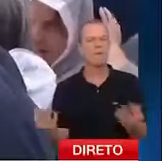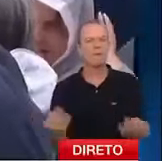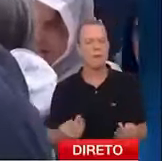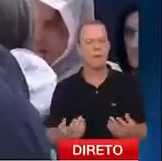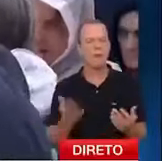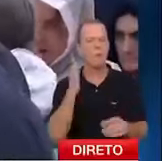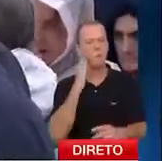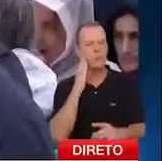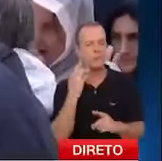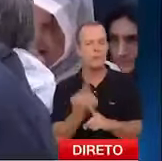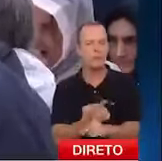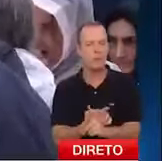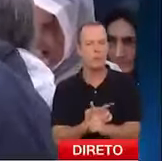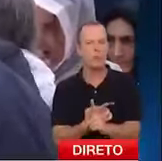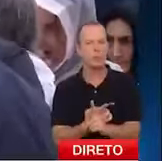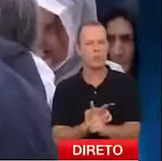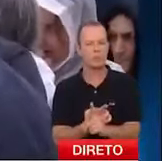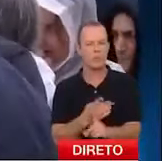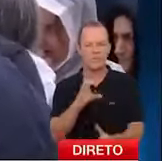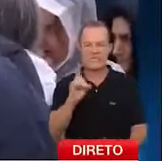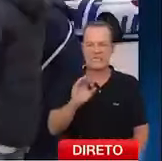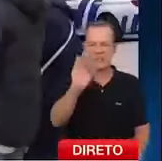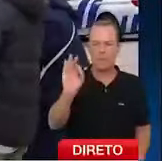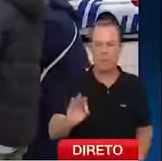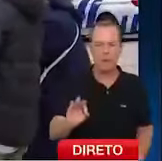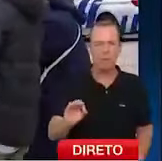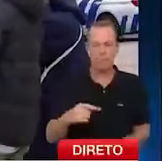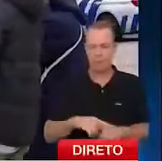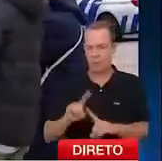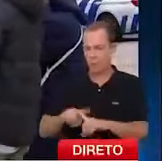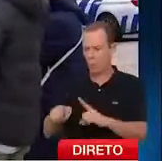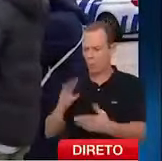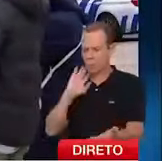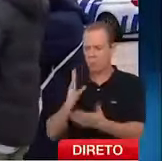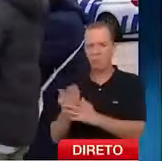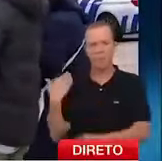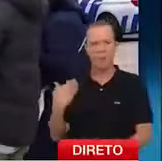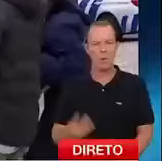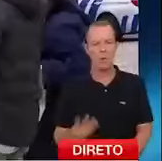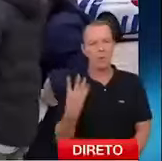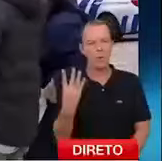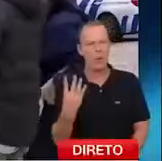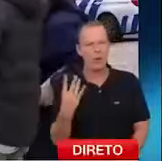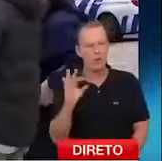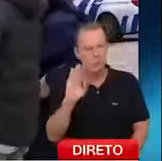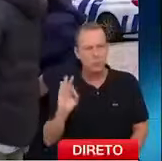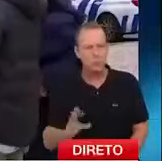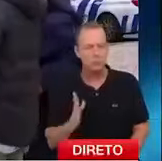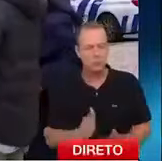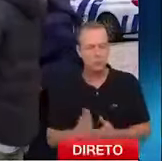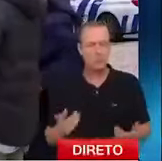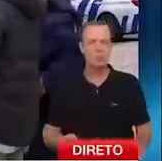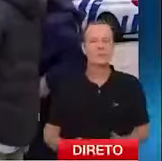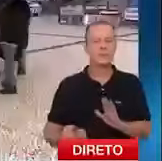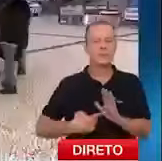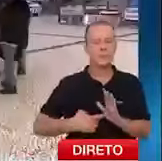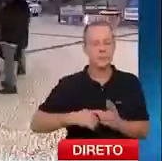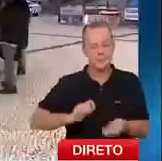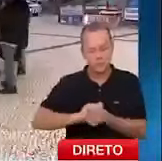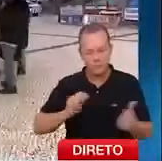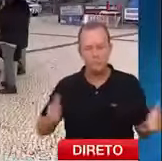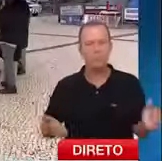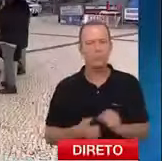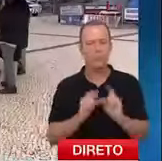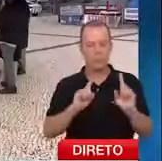indicações que deveriam estar cerca dos 6% e nós no último ano tivemos cerca de quatro pontos percentuais é necessário revermos e que o